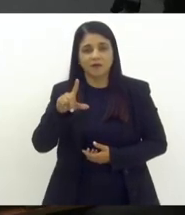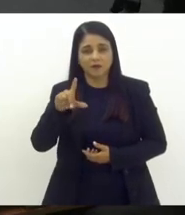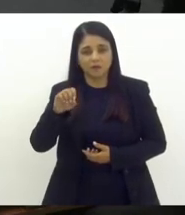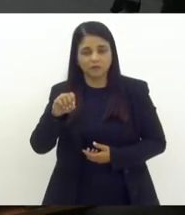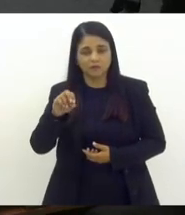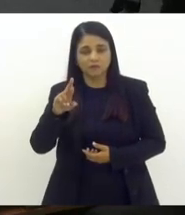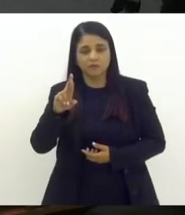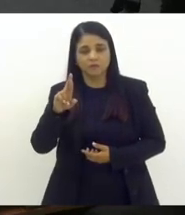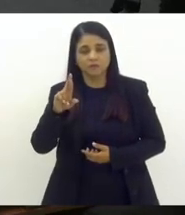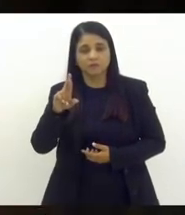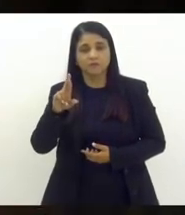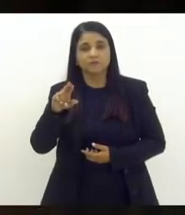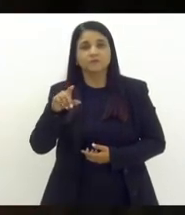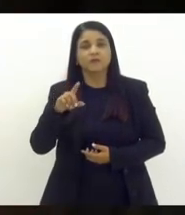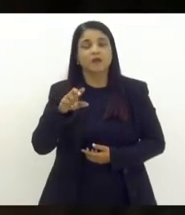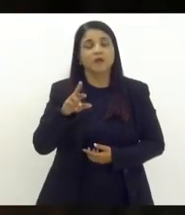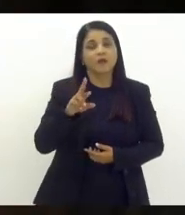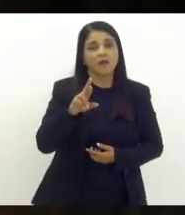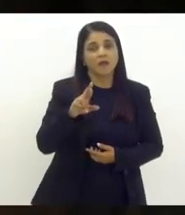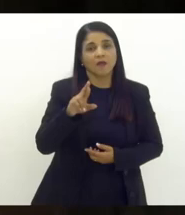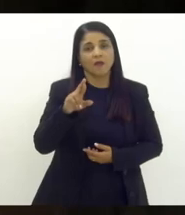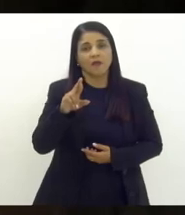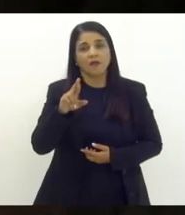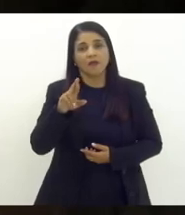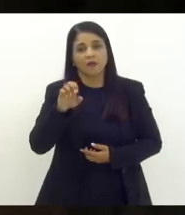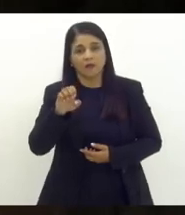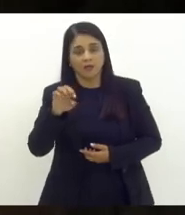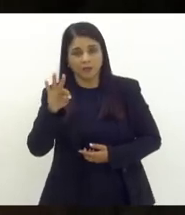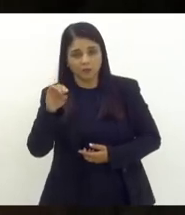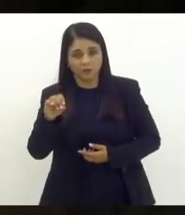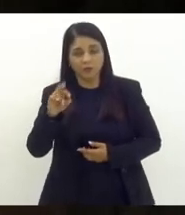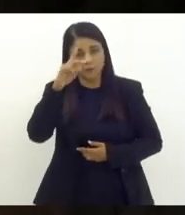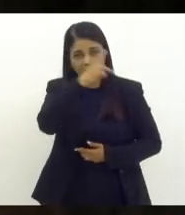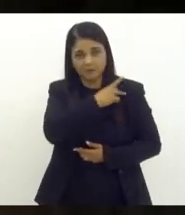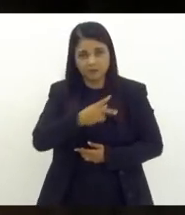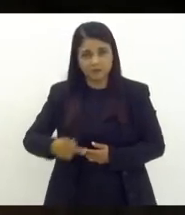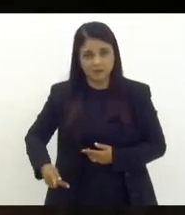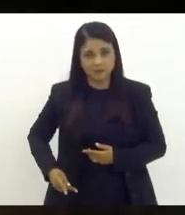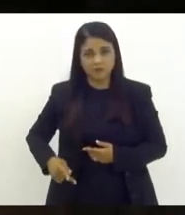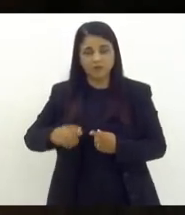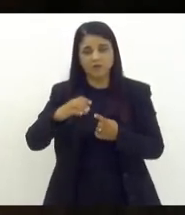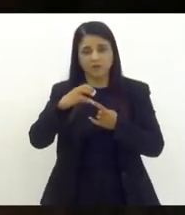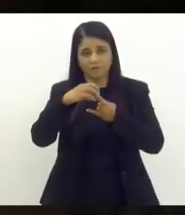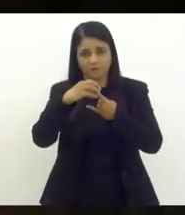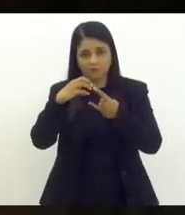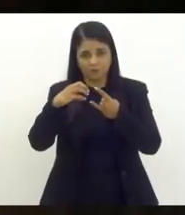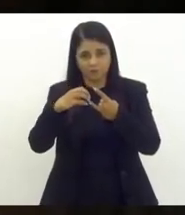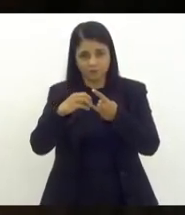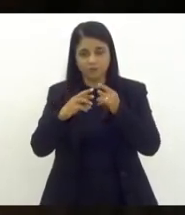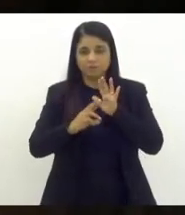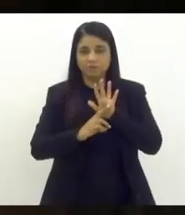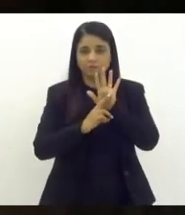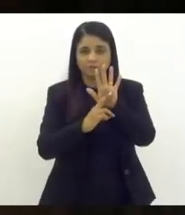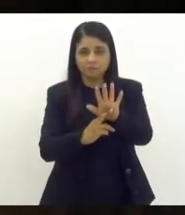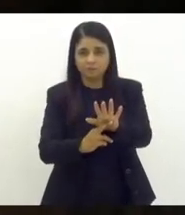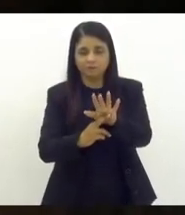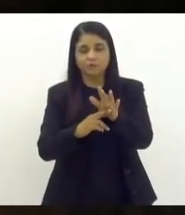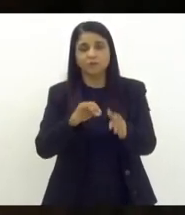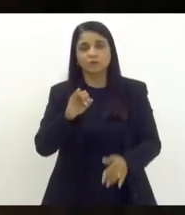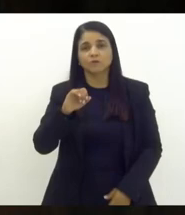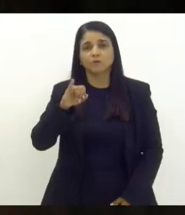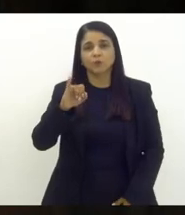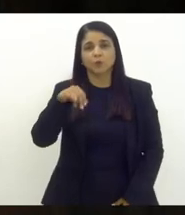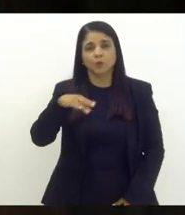presidente da fuz representando a presidência do INCA Fabiano da